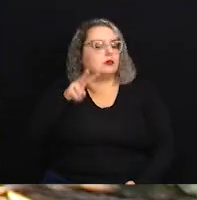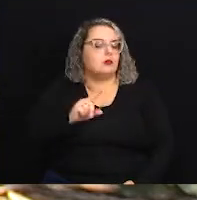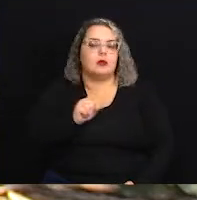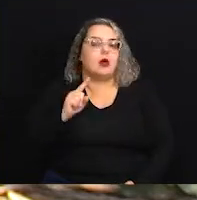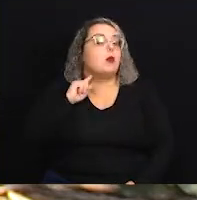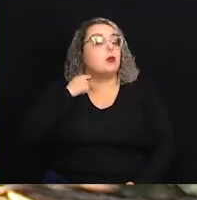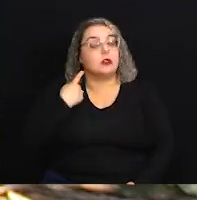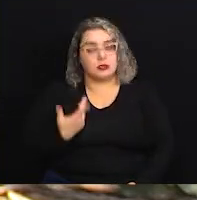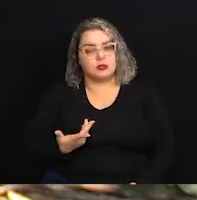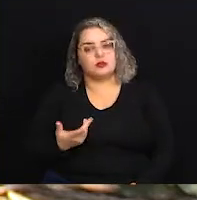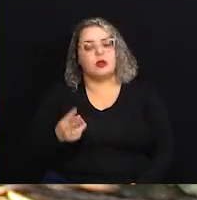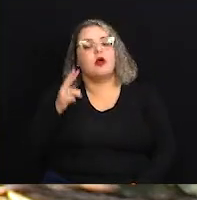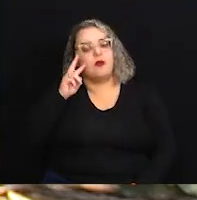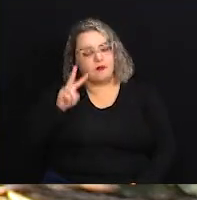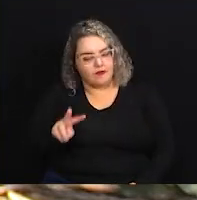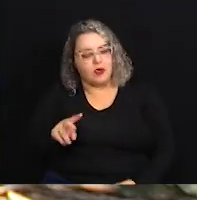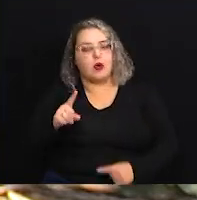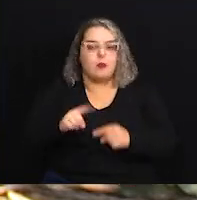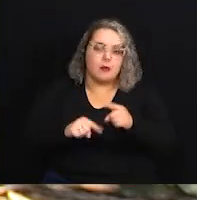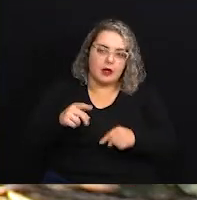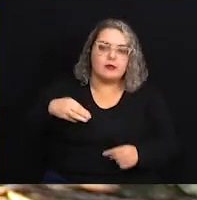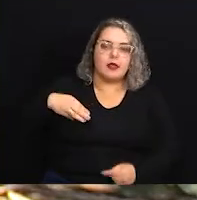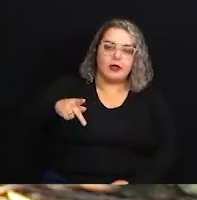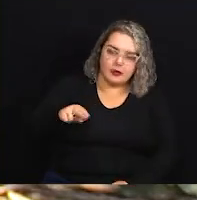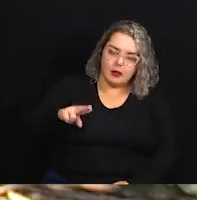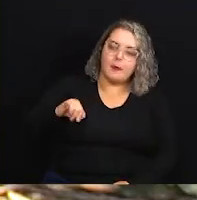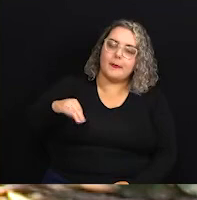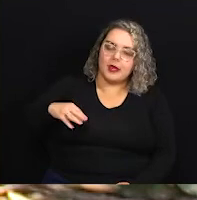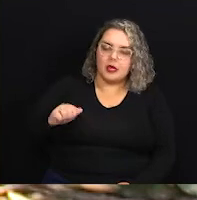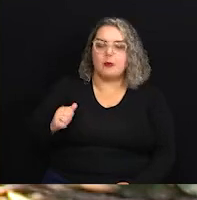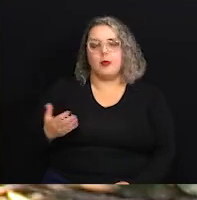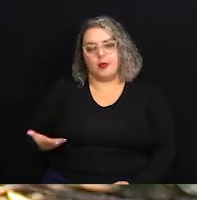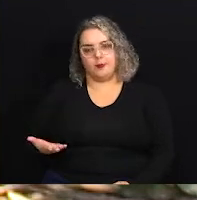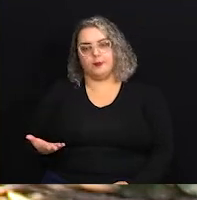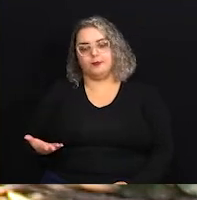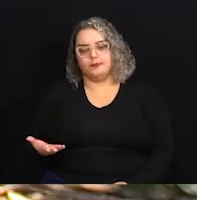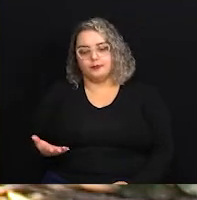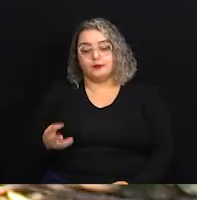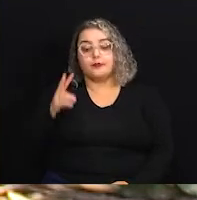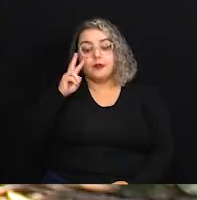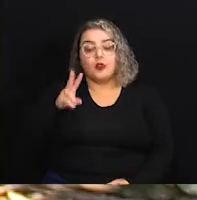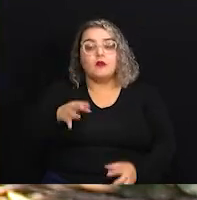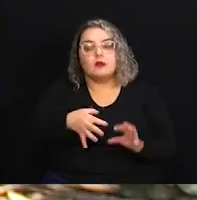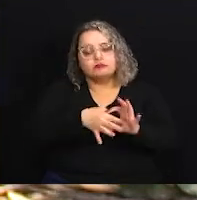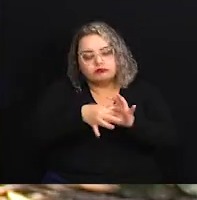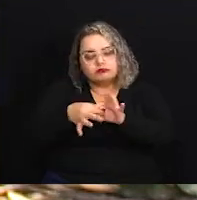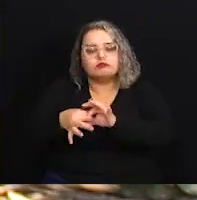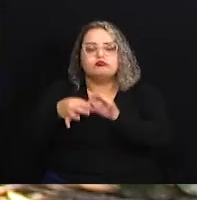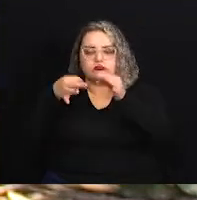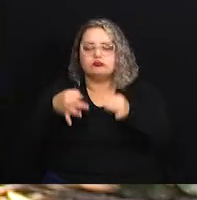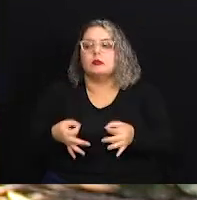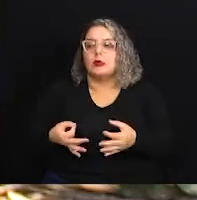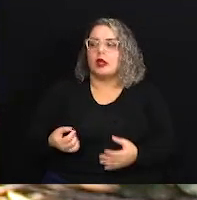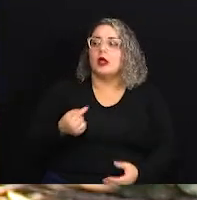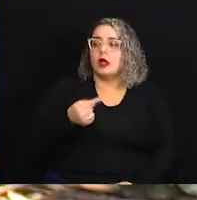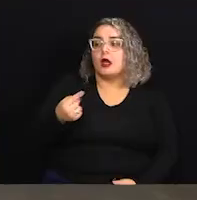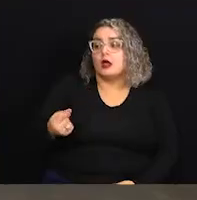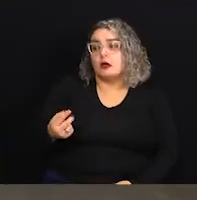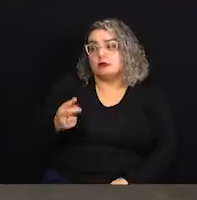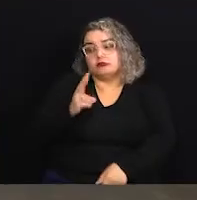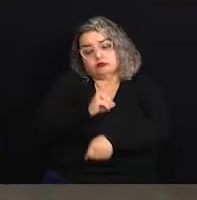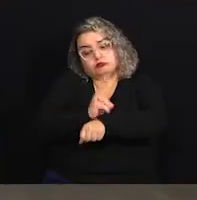A gente não vê aquilo como um lixo, a gente vê aquilo como uma matéria-prima, a gente consegue ver o ciclo se